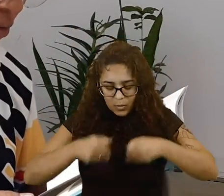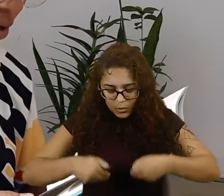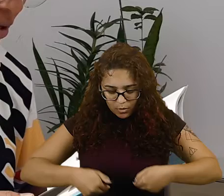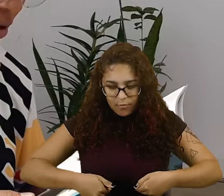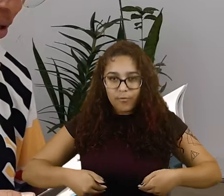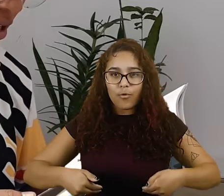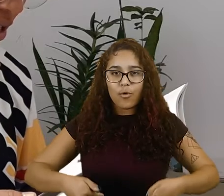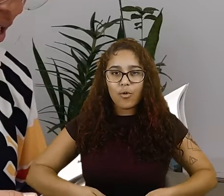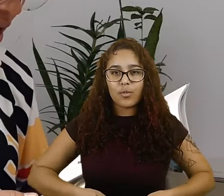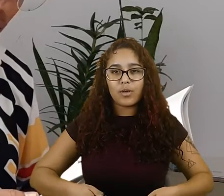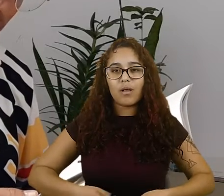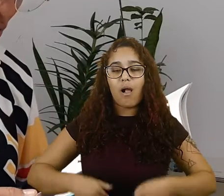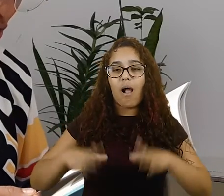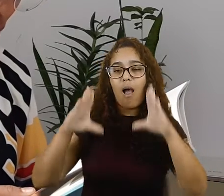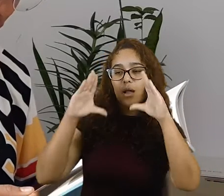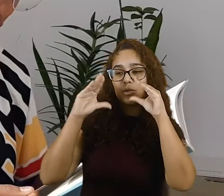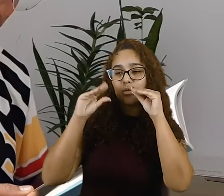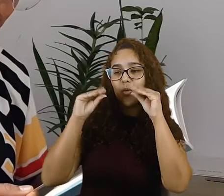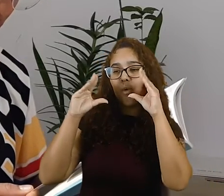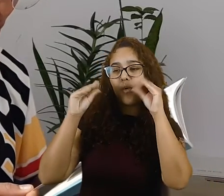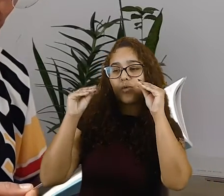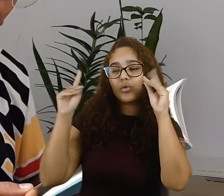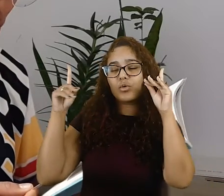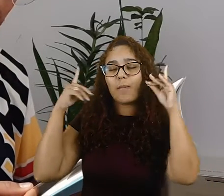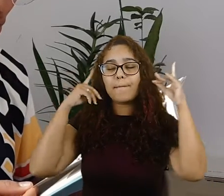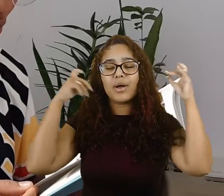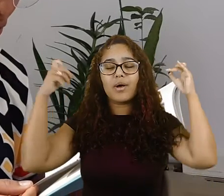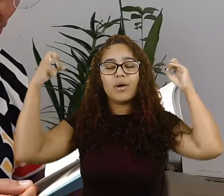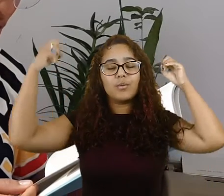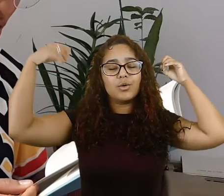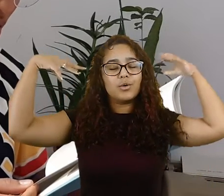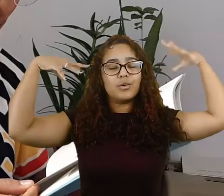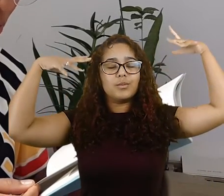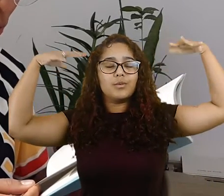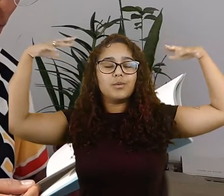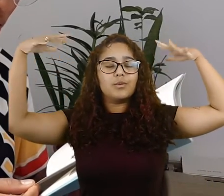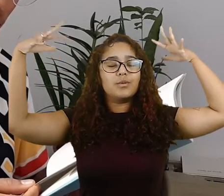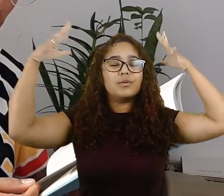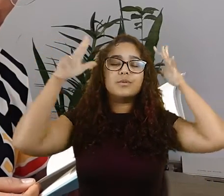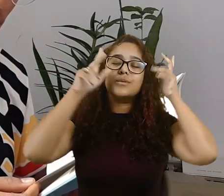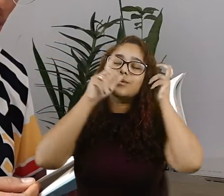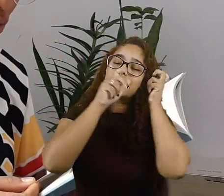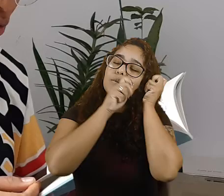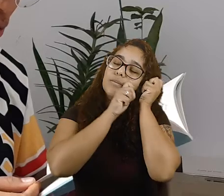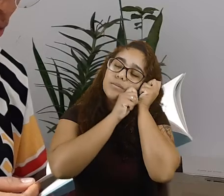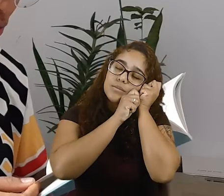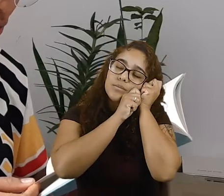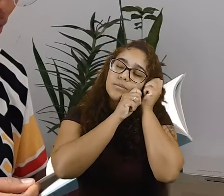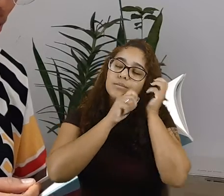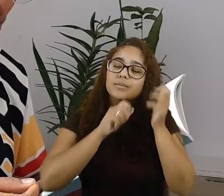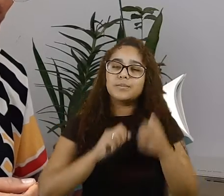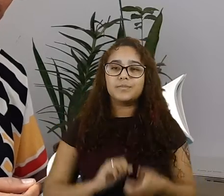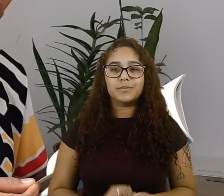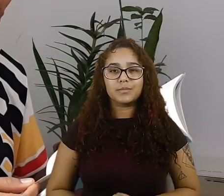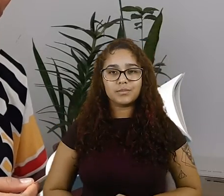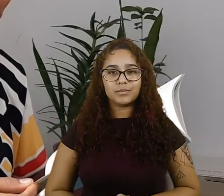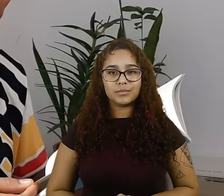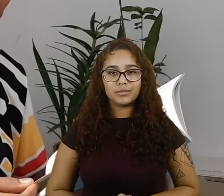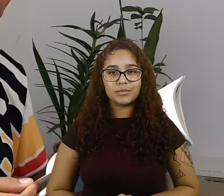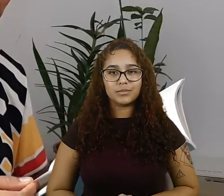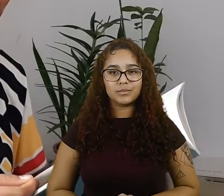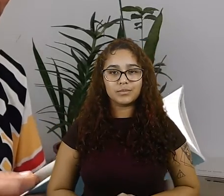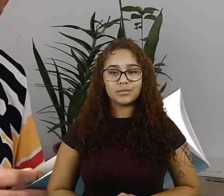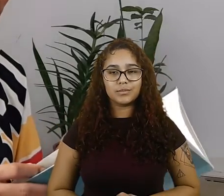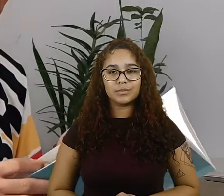da fome. Na noite molhada, o barulho da chuva é música que convida o sono.